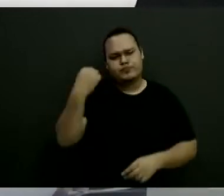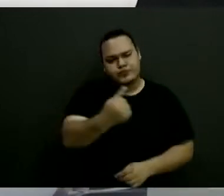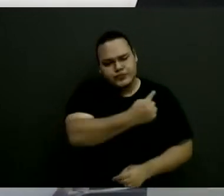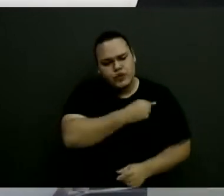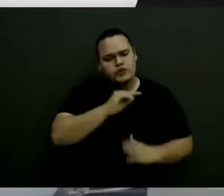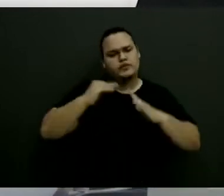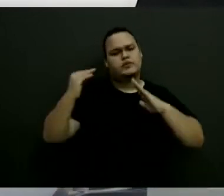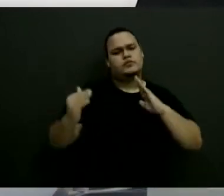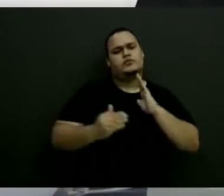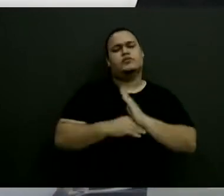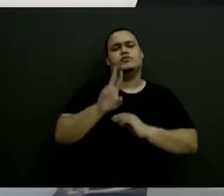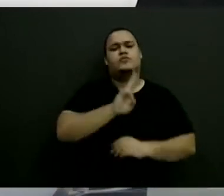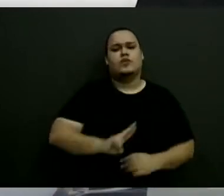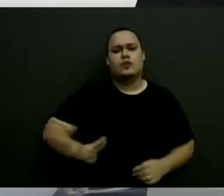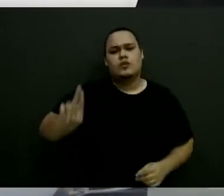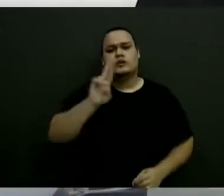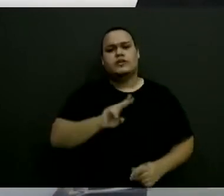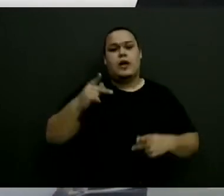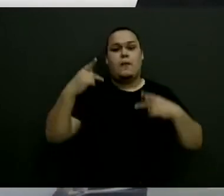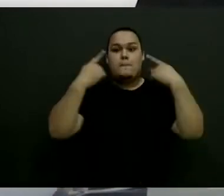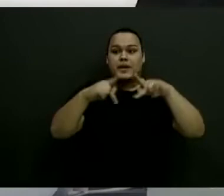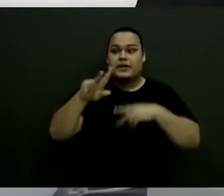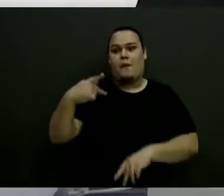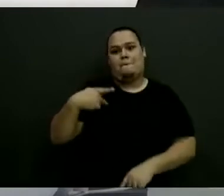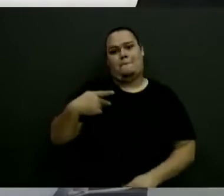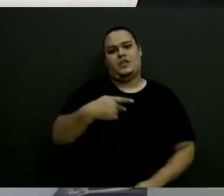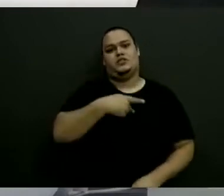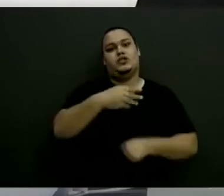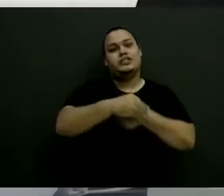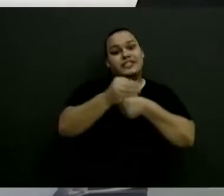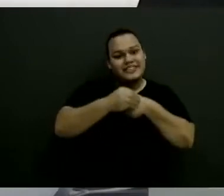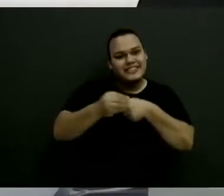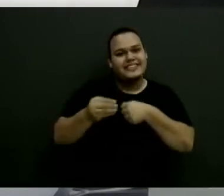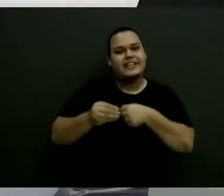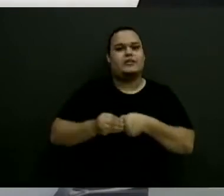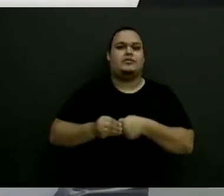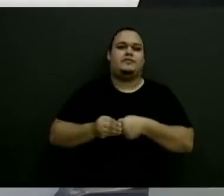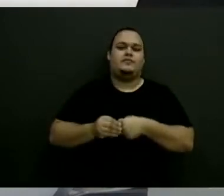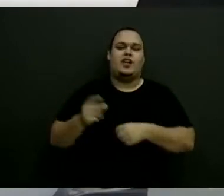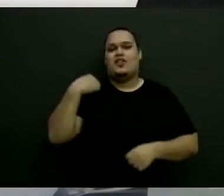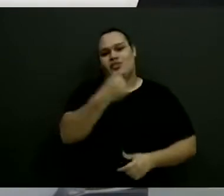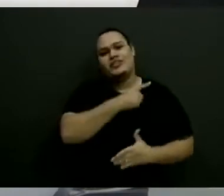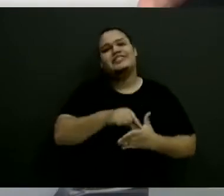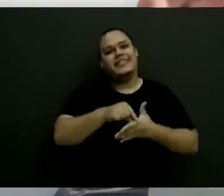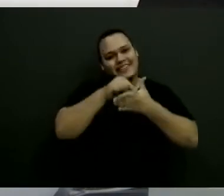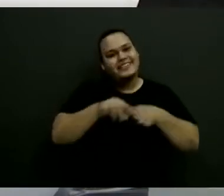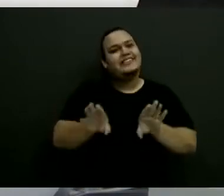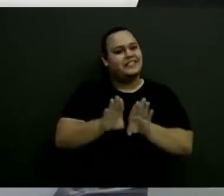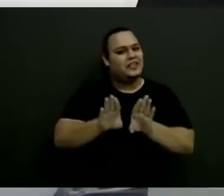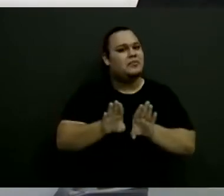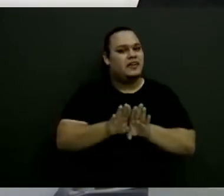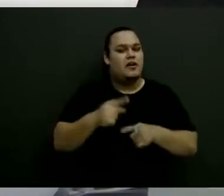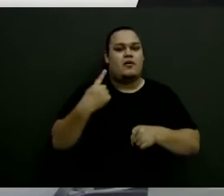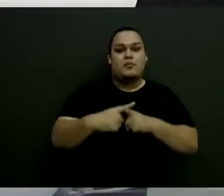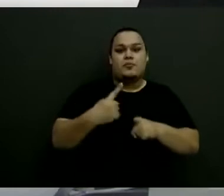todos nós estamos hoje sendo pastores de células, pastores líderes de células, queira ou não, por